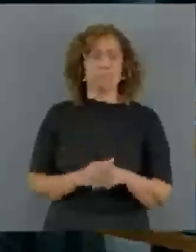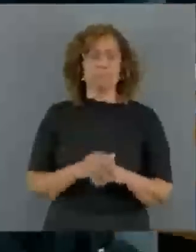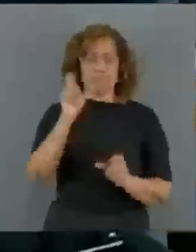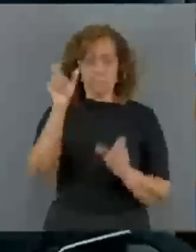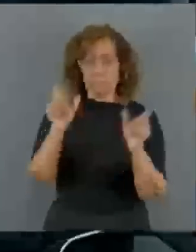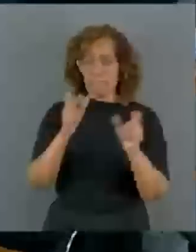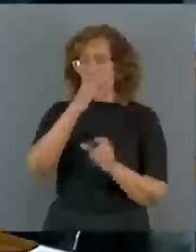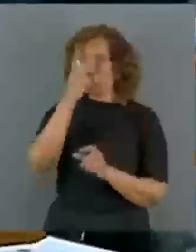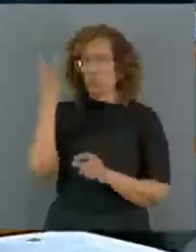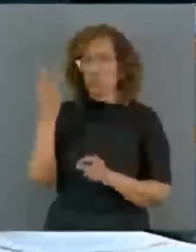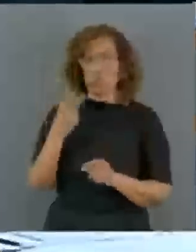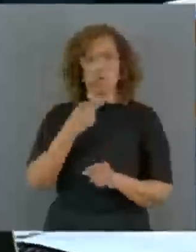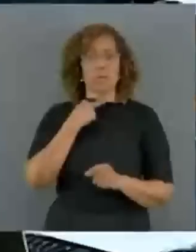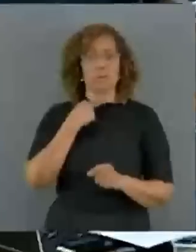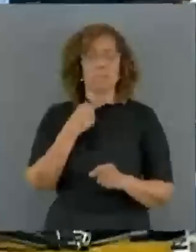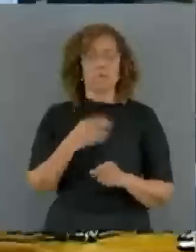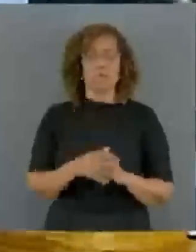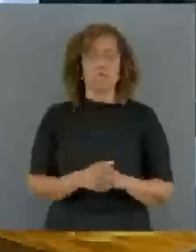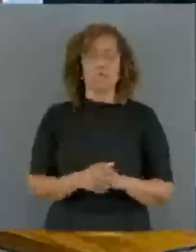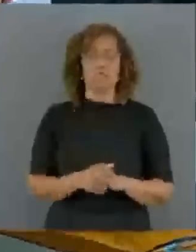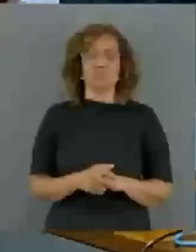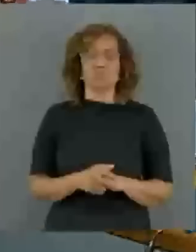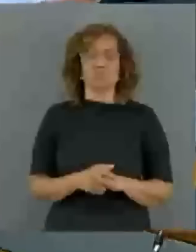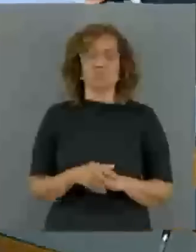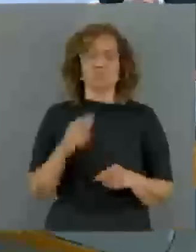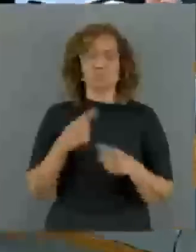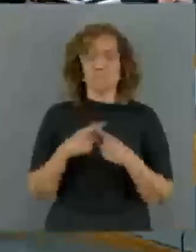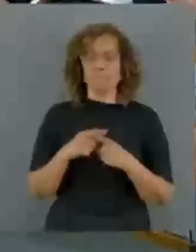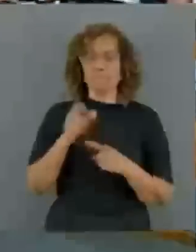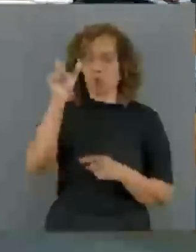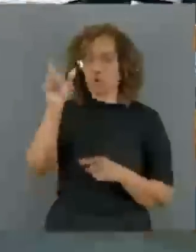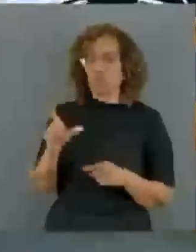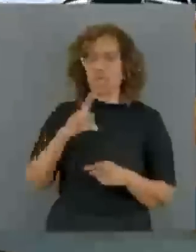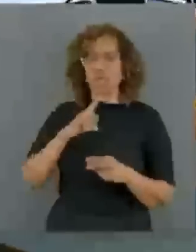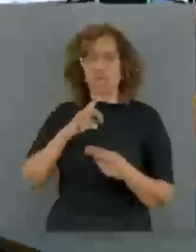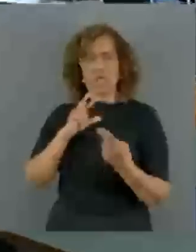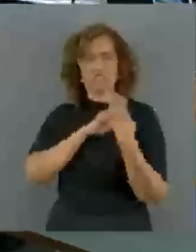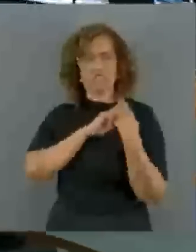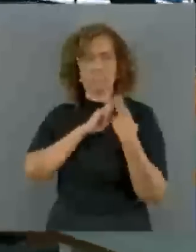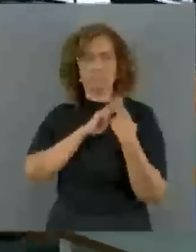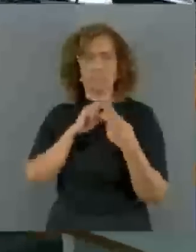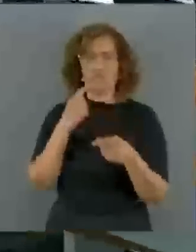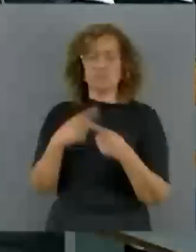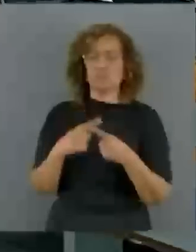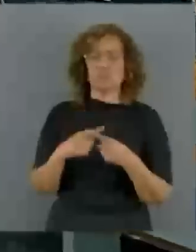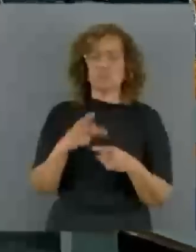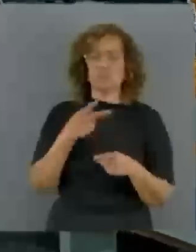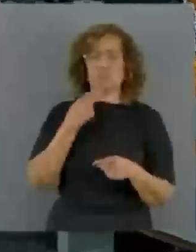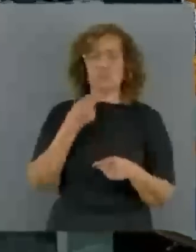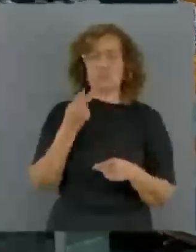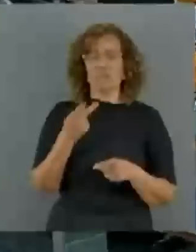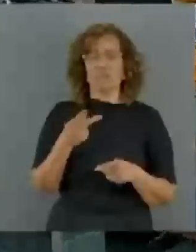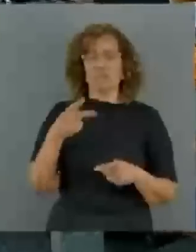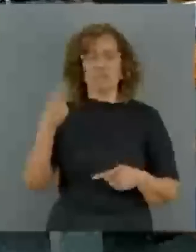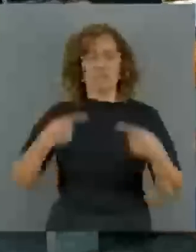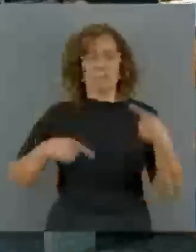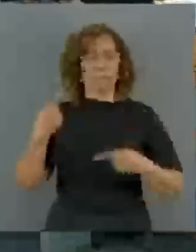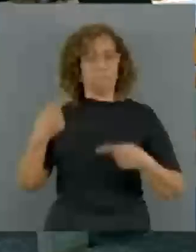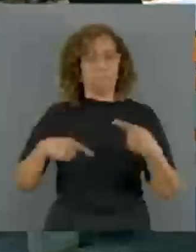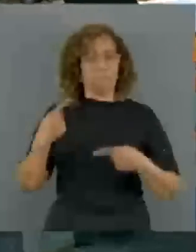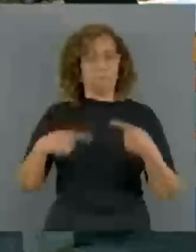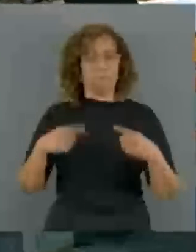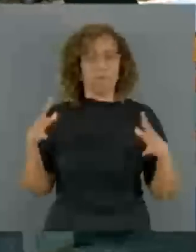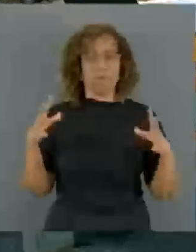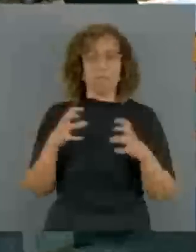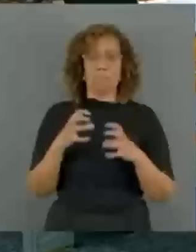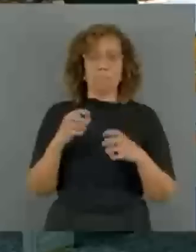Isso tem relevância, porque o senhor foi diretamente responsável. Falar em corrupção, a corrupção é isso que o senhor fez. O